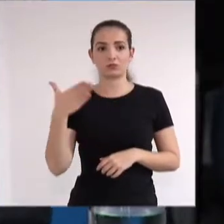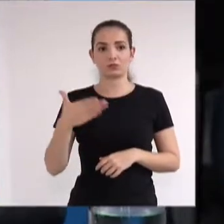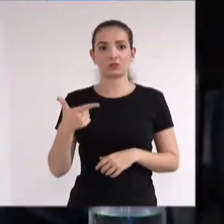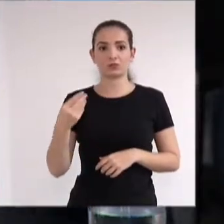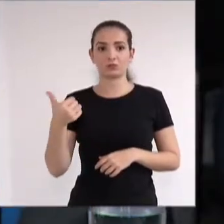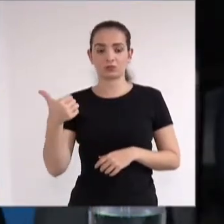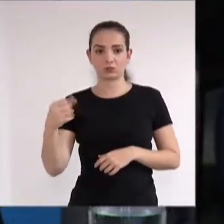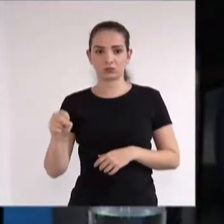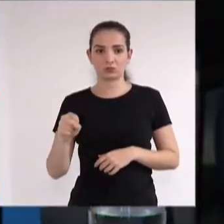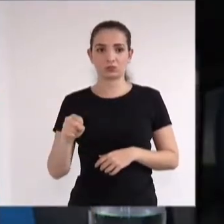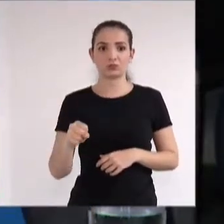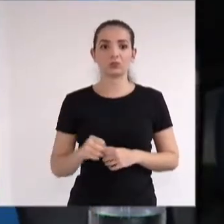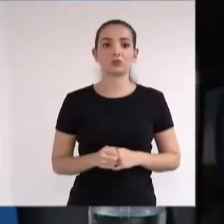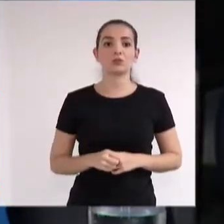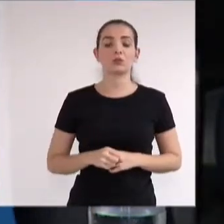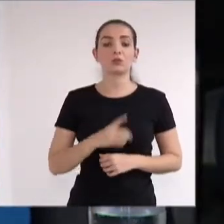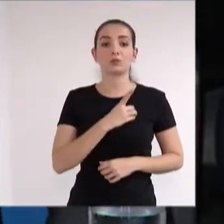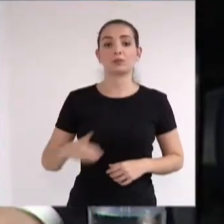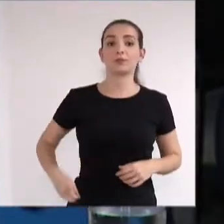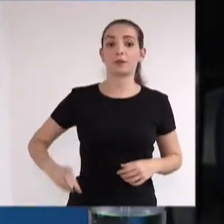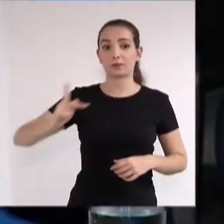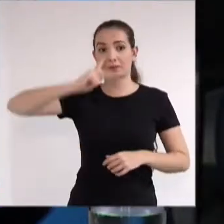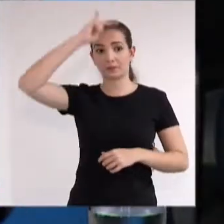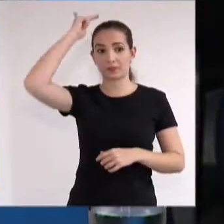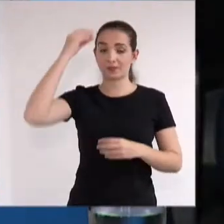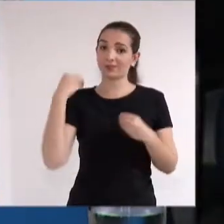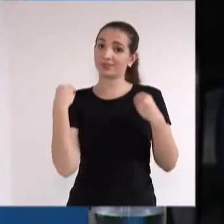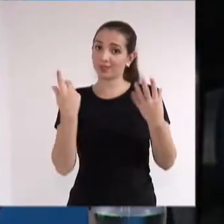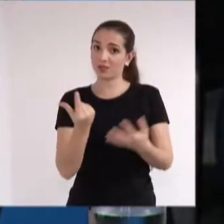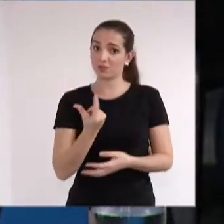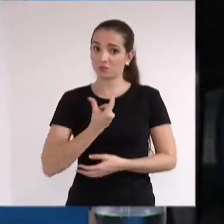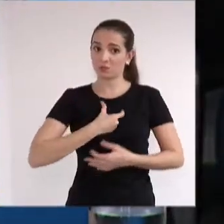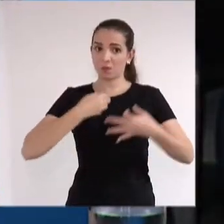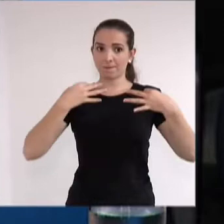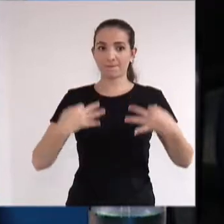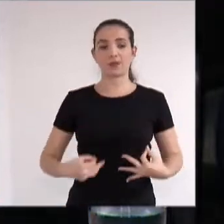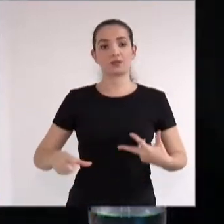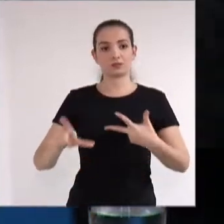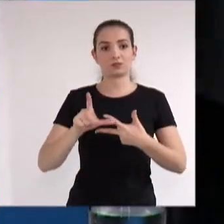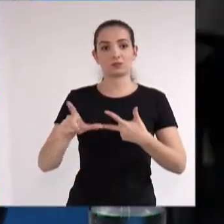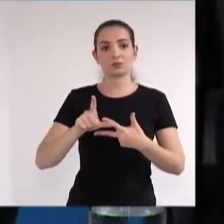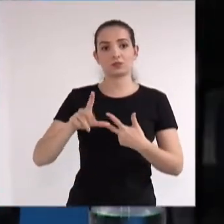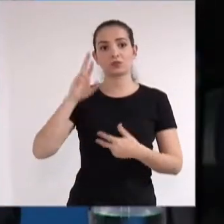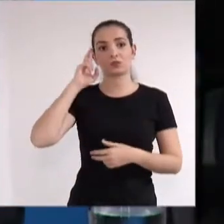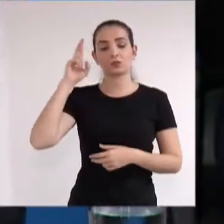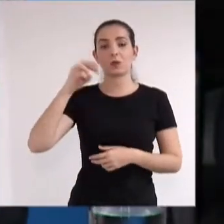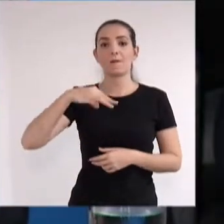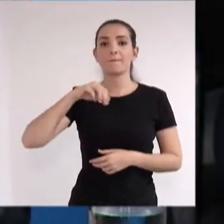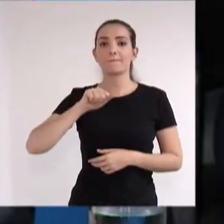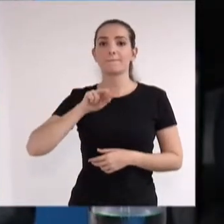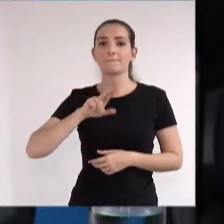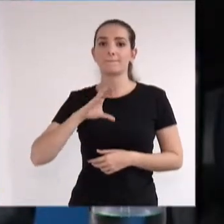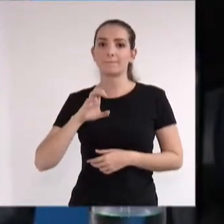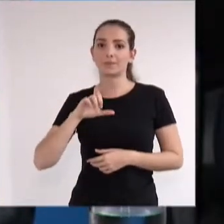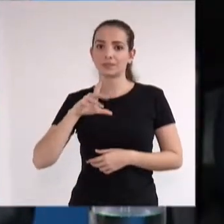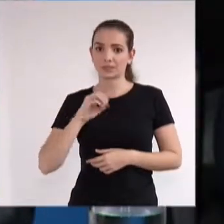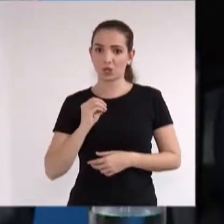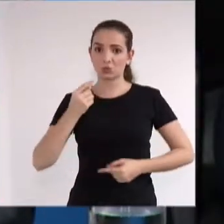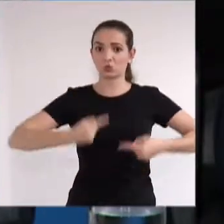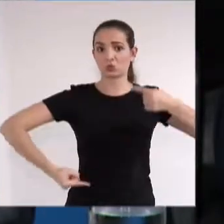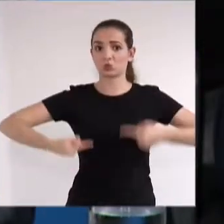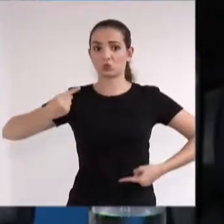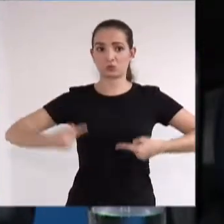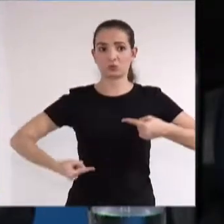012/2018, de autoria do deputado Paulo Correia, concede a comenda do mérito legislativo ao senhor Marcelo Ferreira Miranda. Em